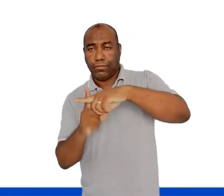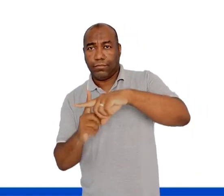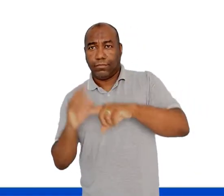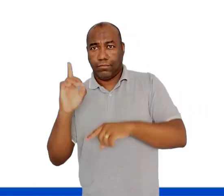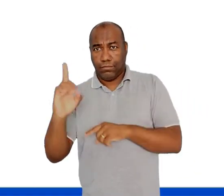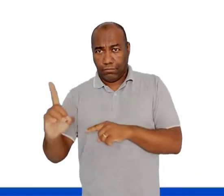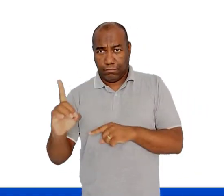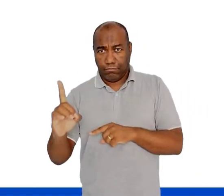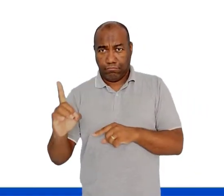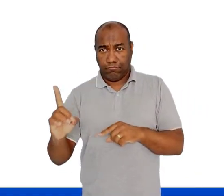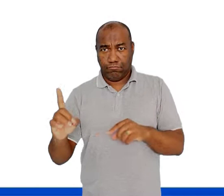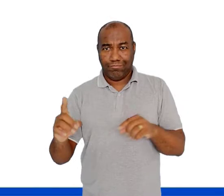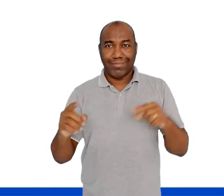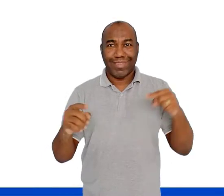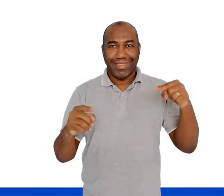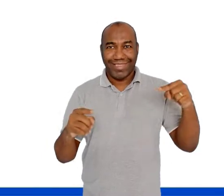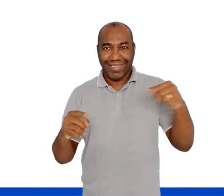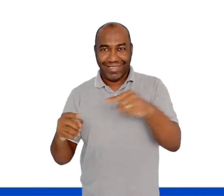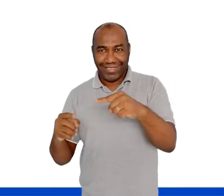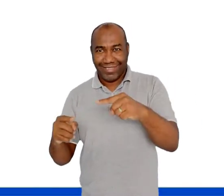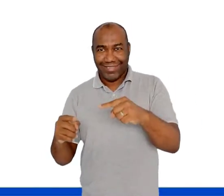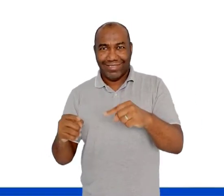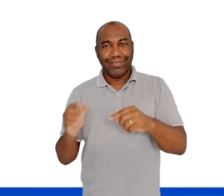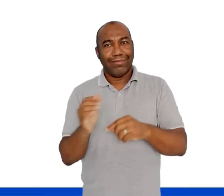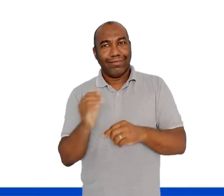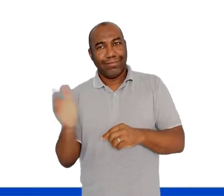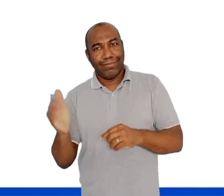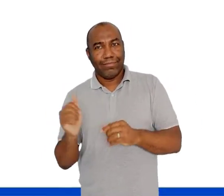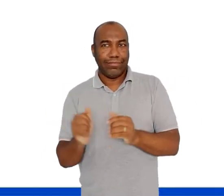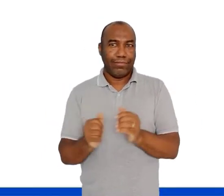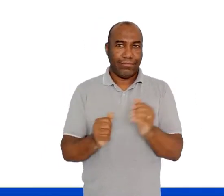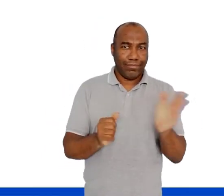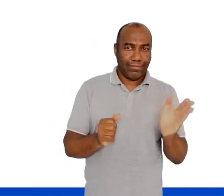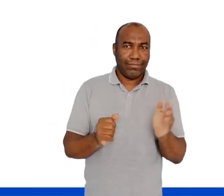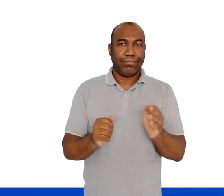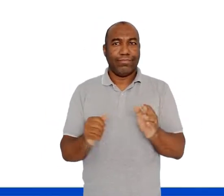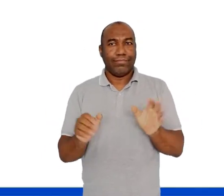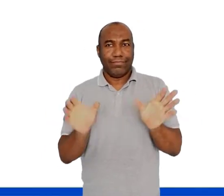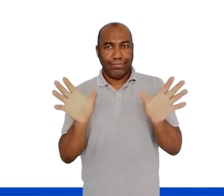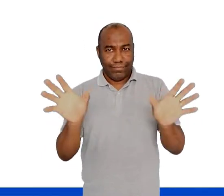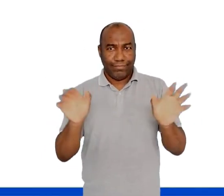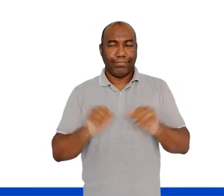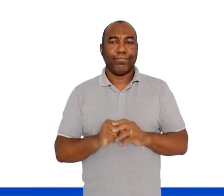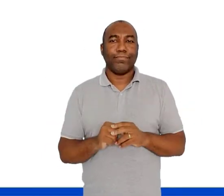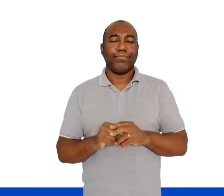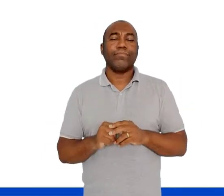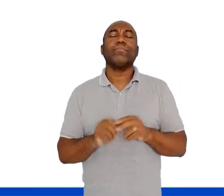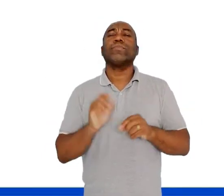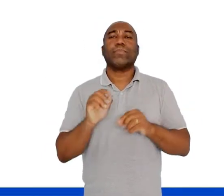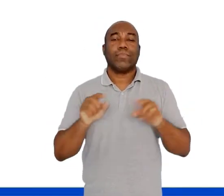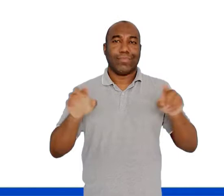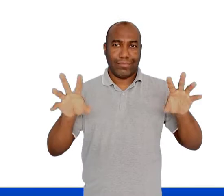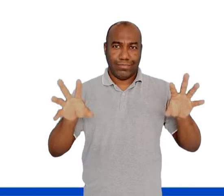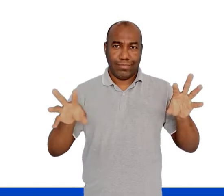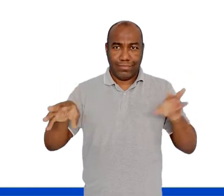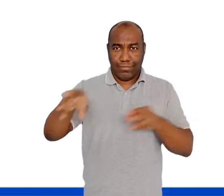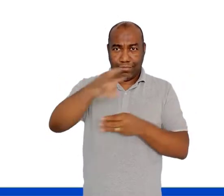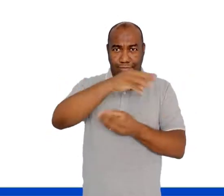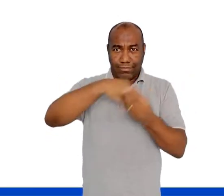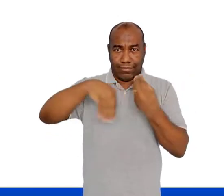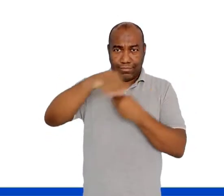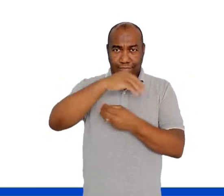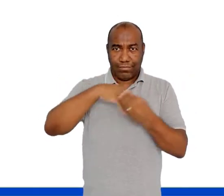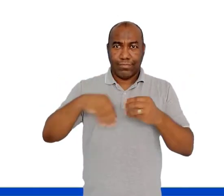são aquelas espécies que vão formar ainda, né? Que vão reagir, ó, reagentes, que irão reagir.